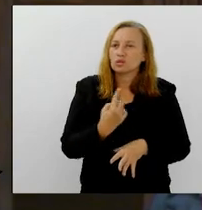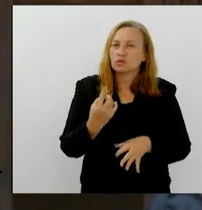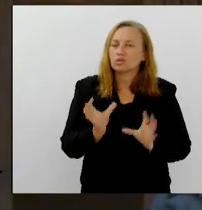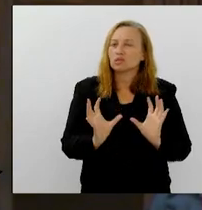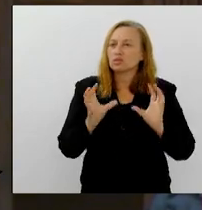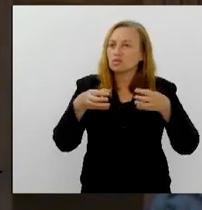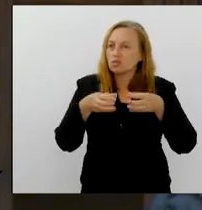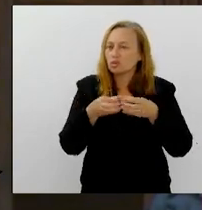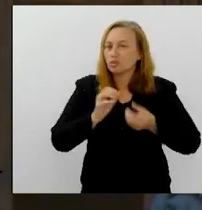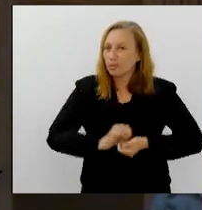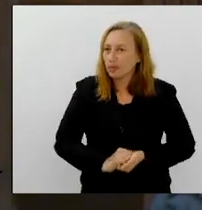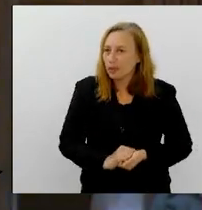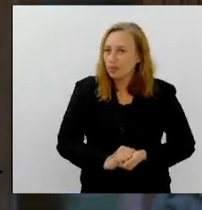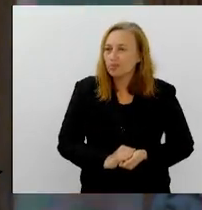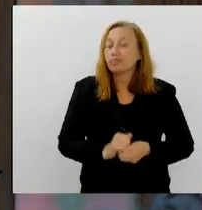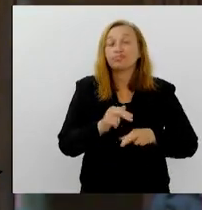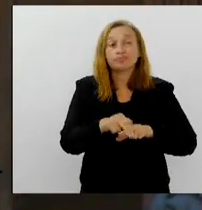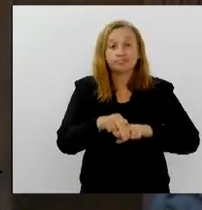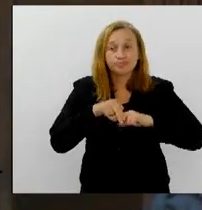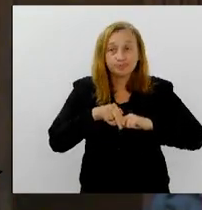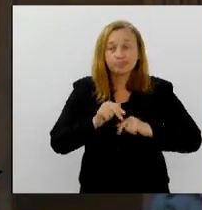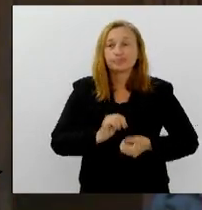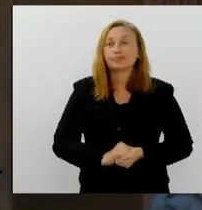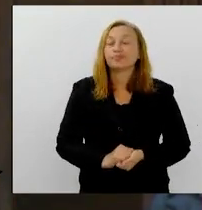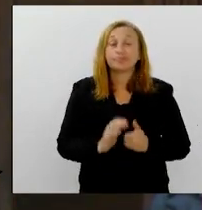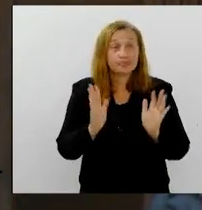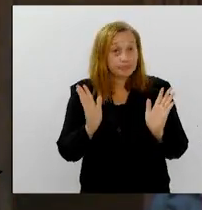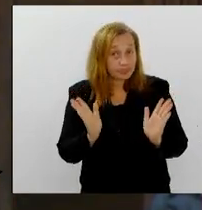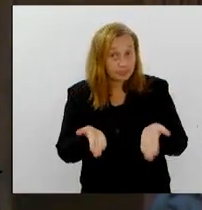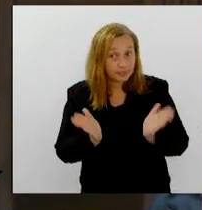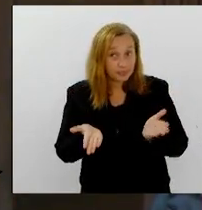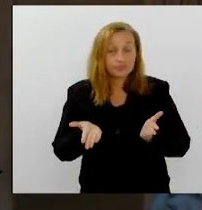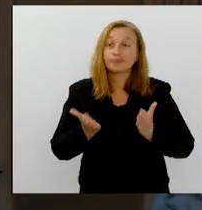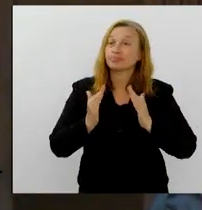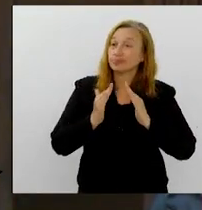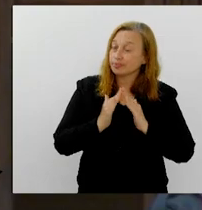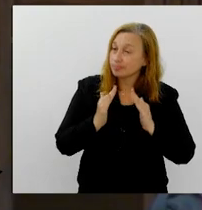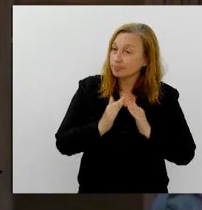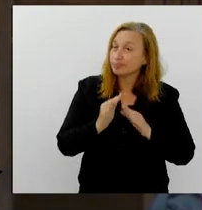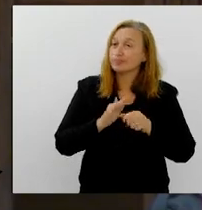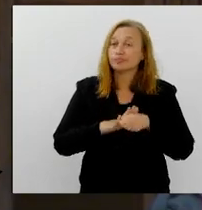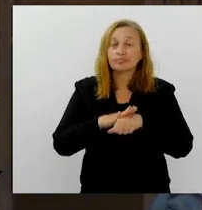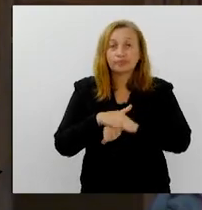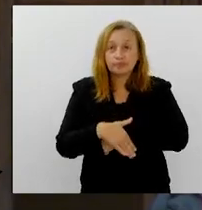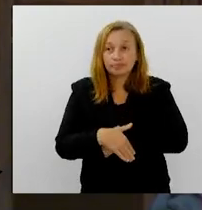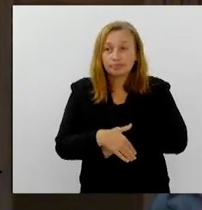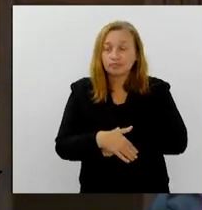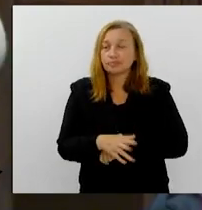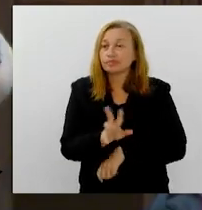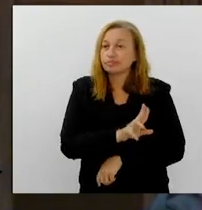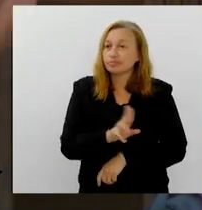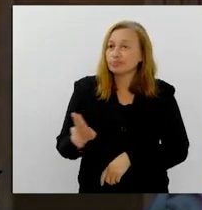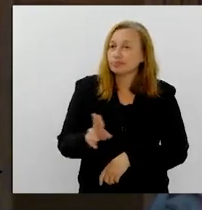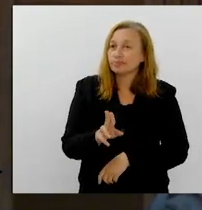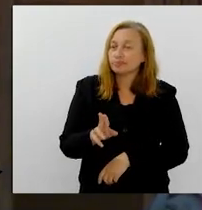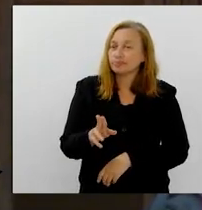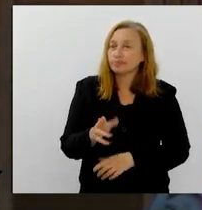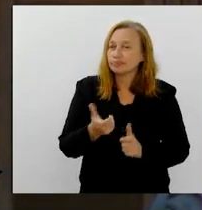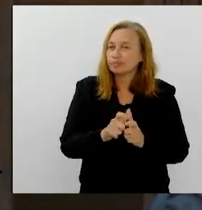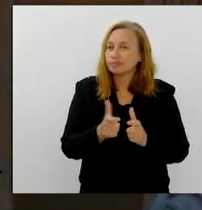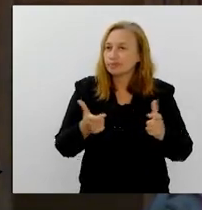comunidades. Portanto, hoje, nessa casa, nessa noite, em nome dessa